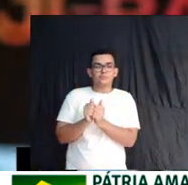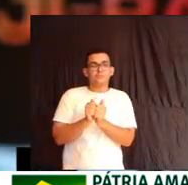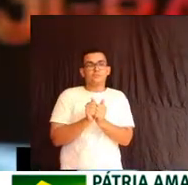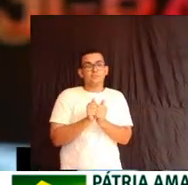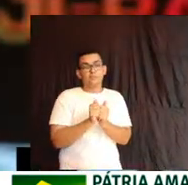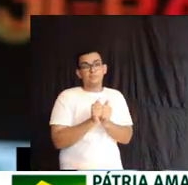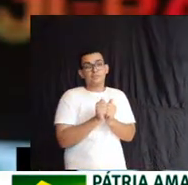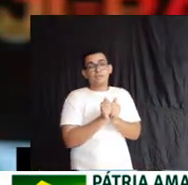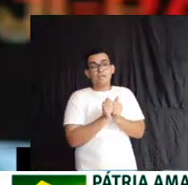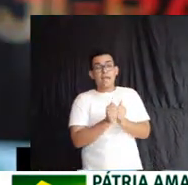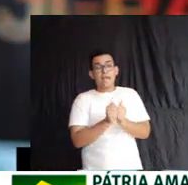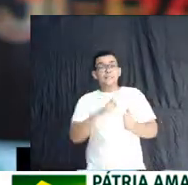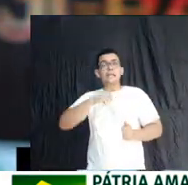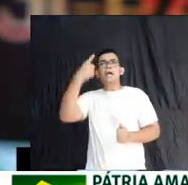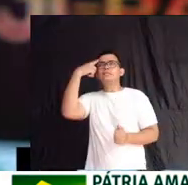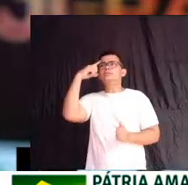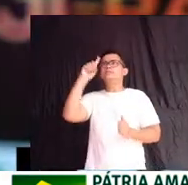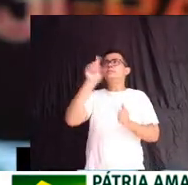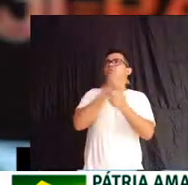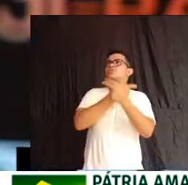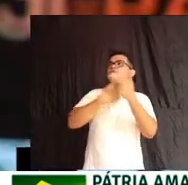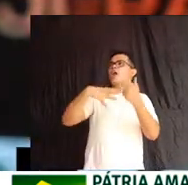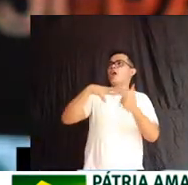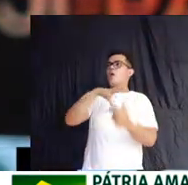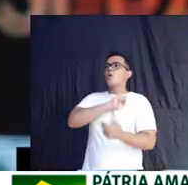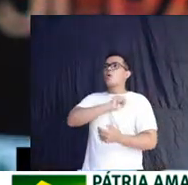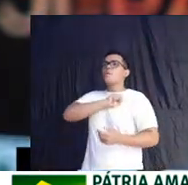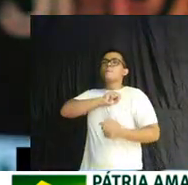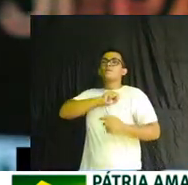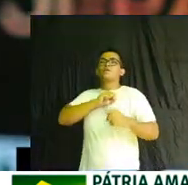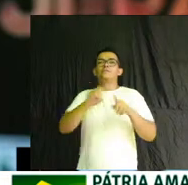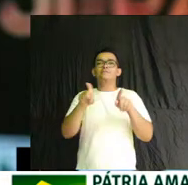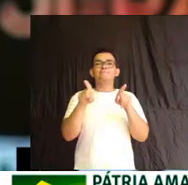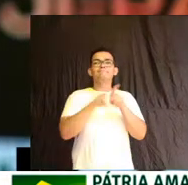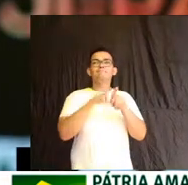Mil ideias, uma história de amor e um assunto é